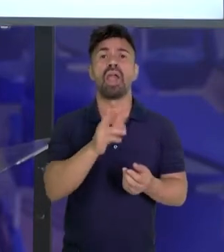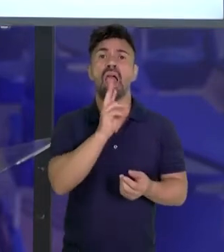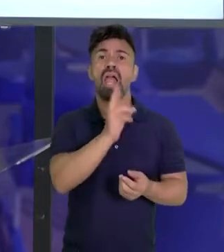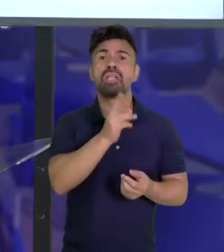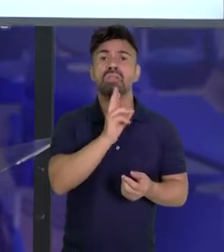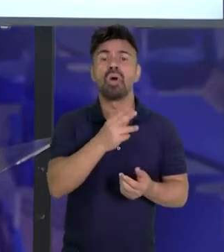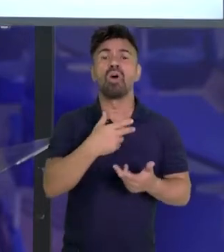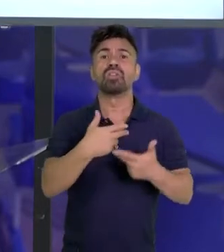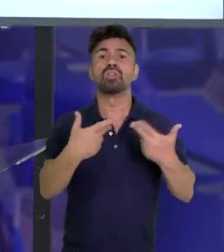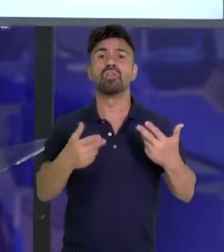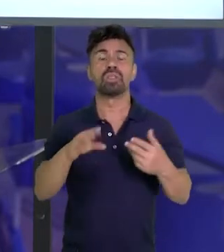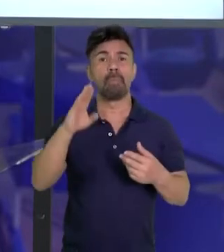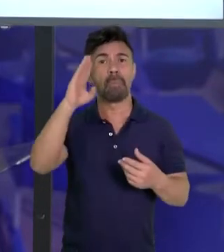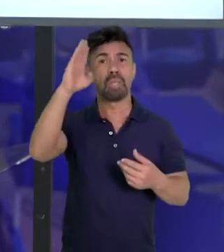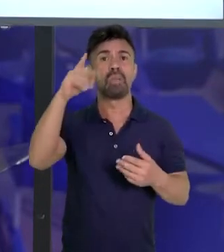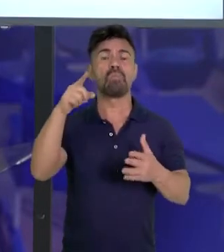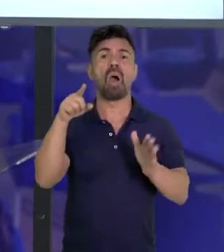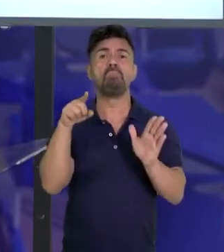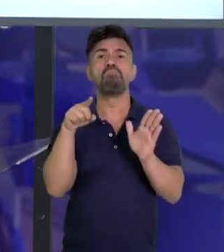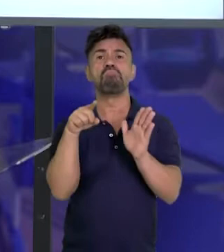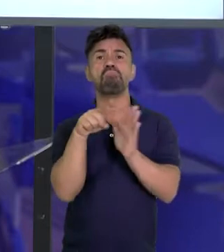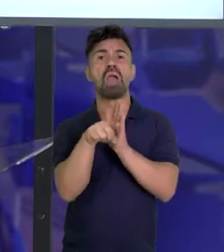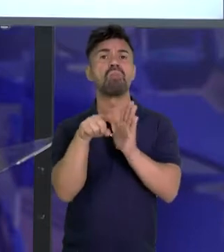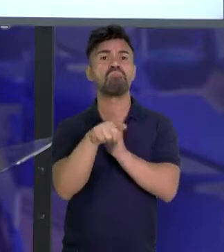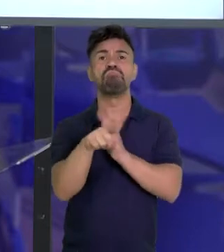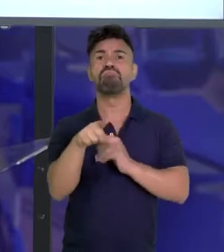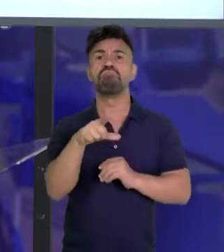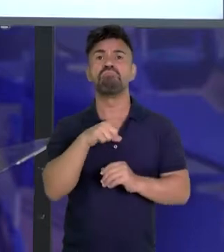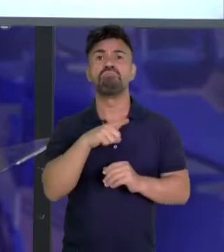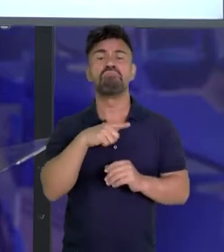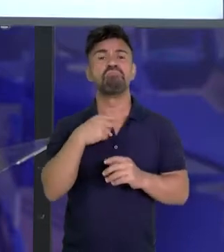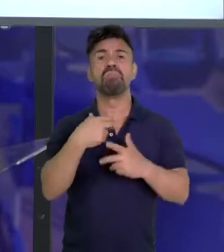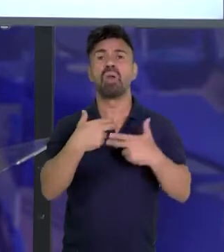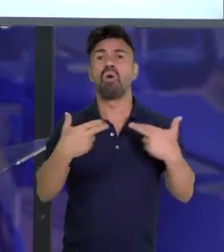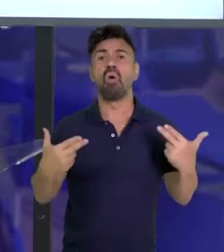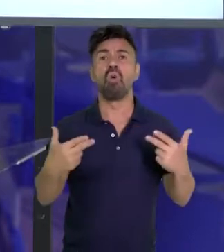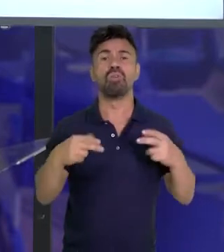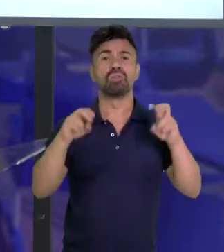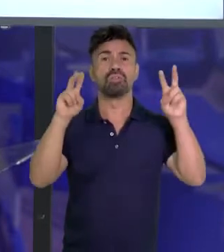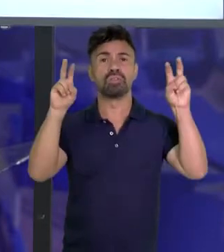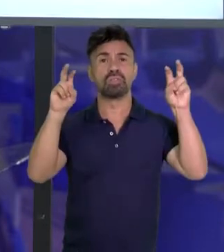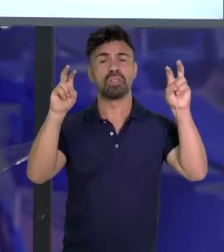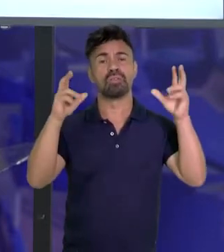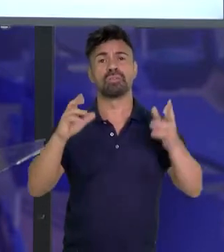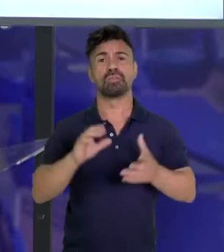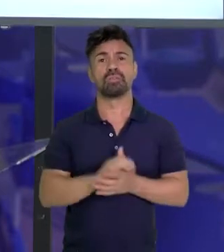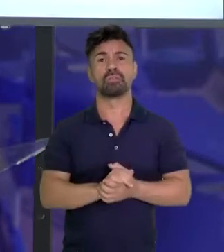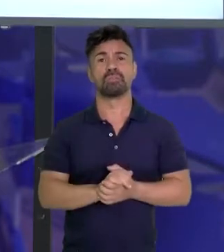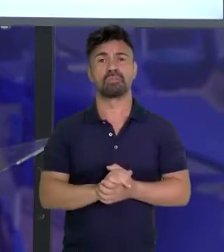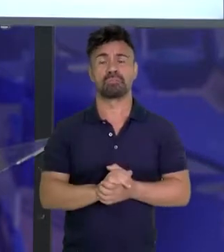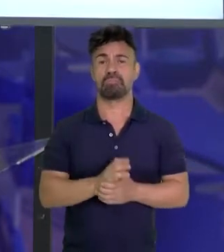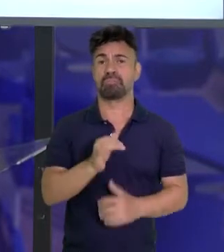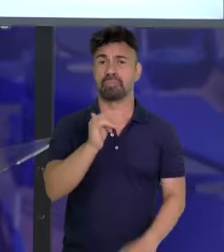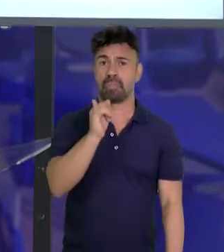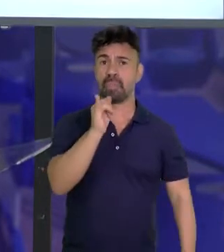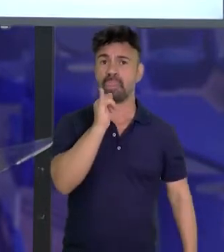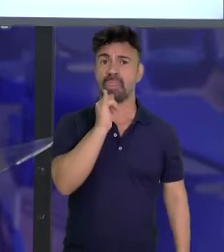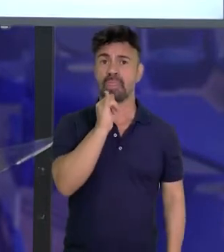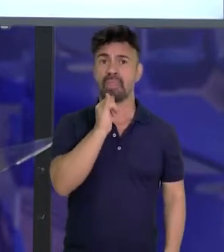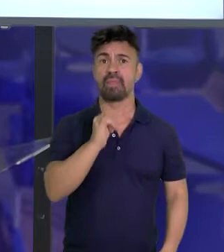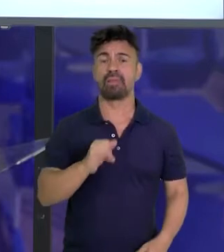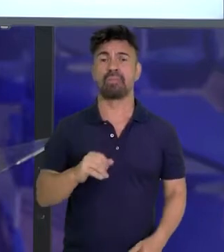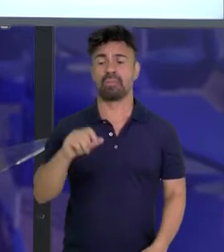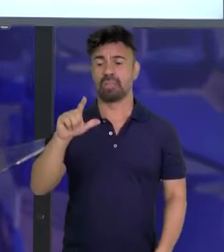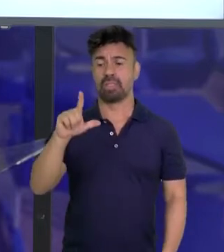para as principais perguntas que possam existir relacionadas a um fato ou assunto. Por exemplo,